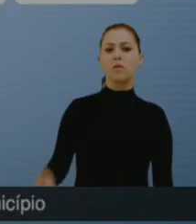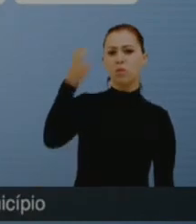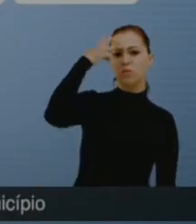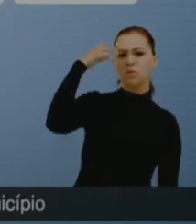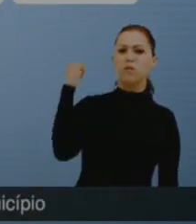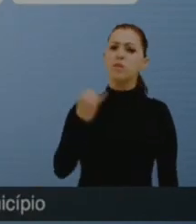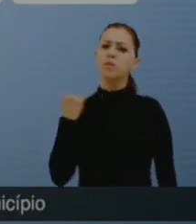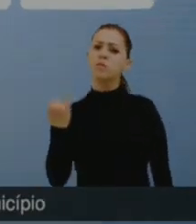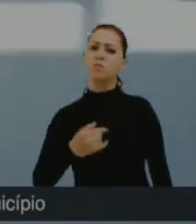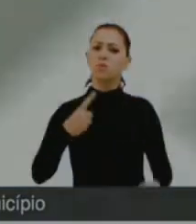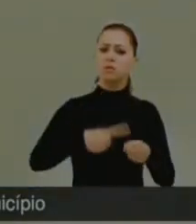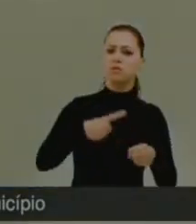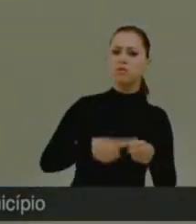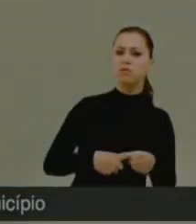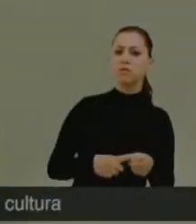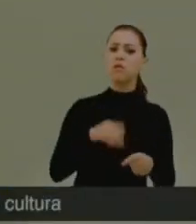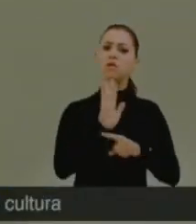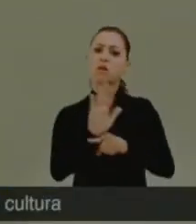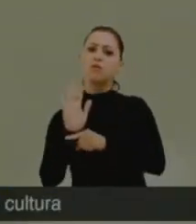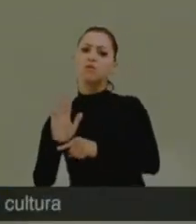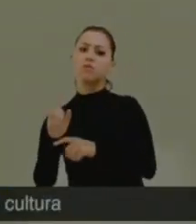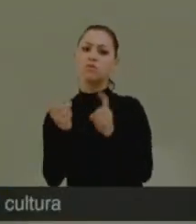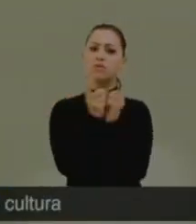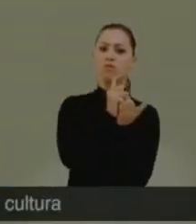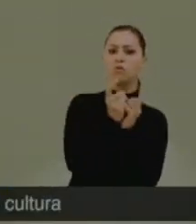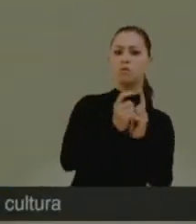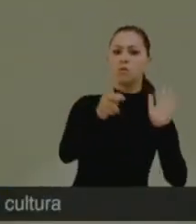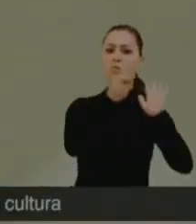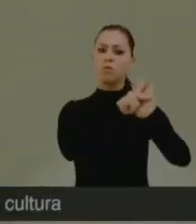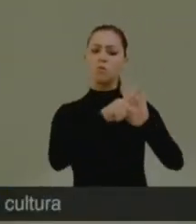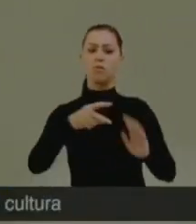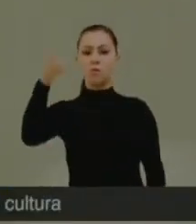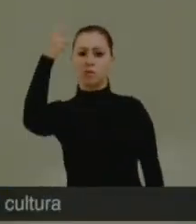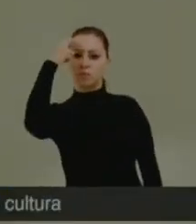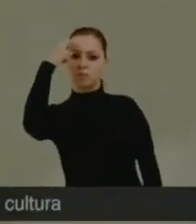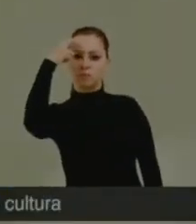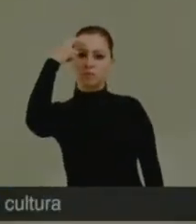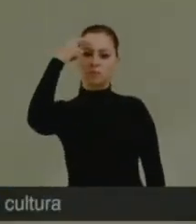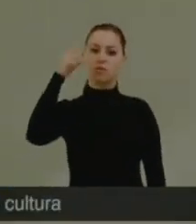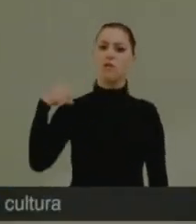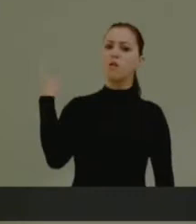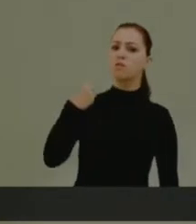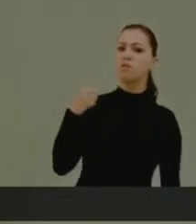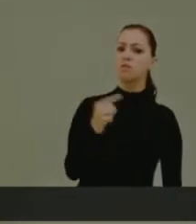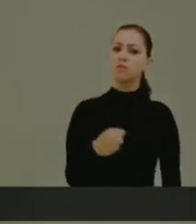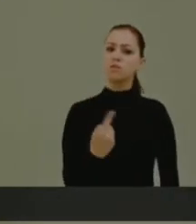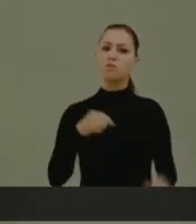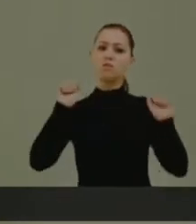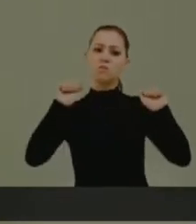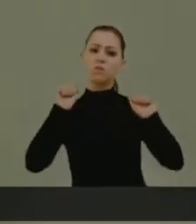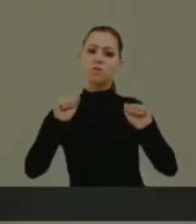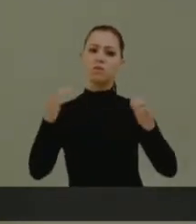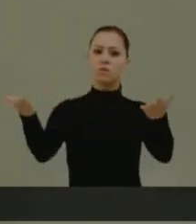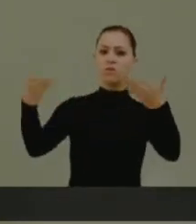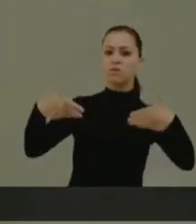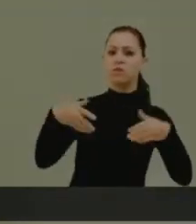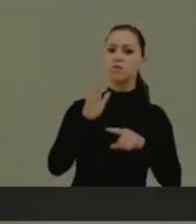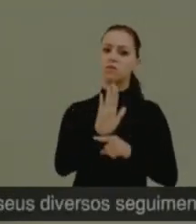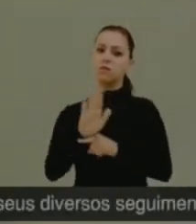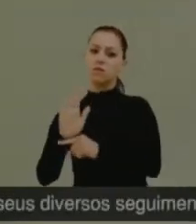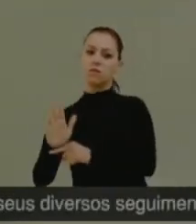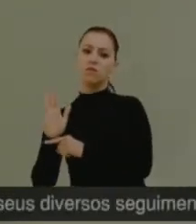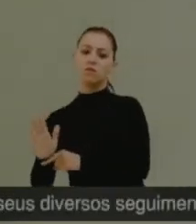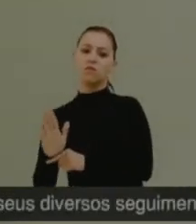A cultura é muito importante no nosso município. Nós vamos fortalecer o Conselho Municipal de Cultura. Autonomia total para a